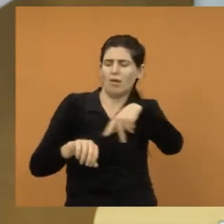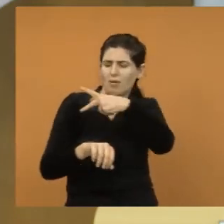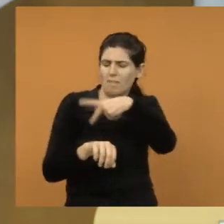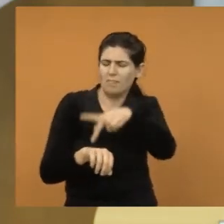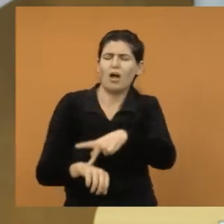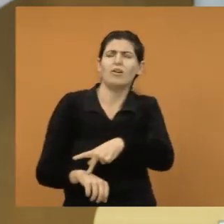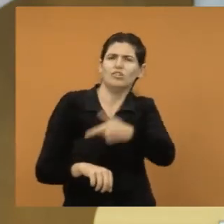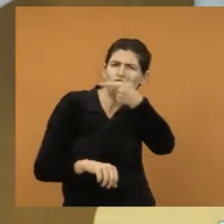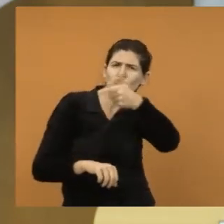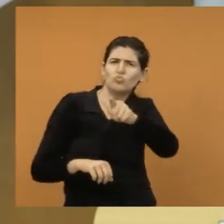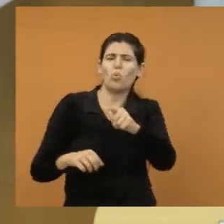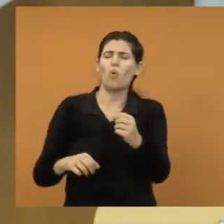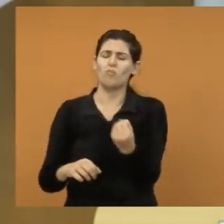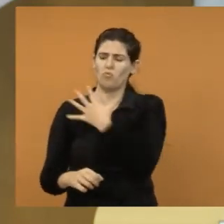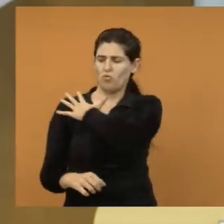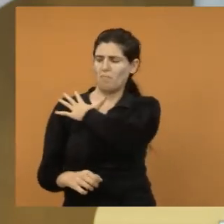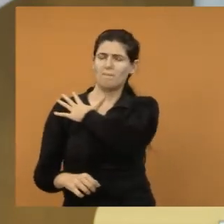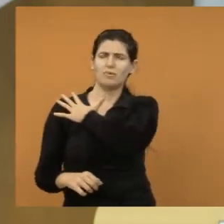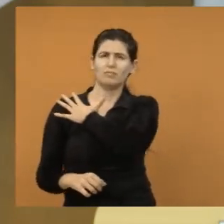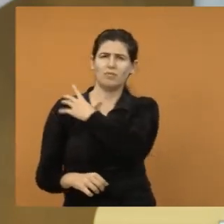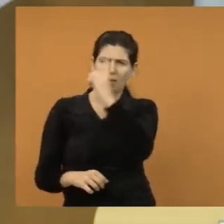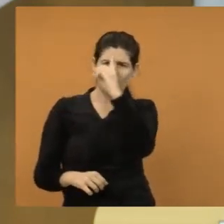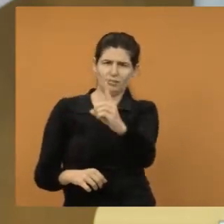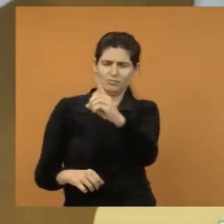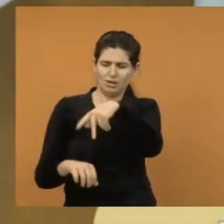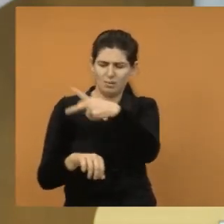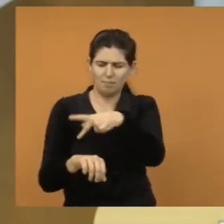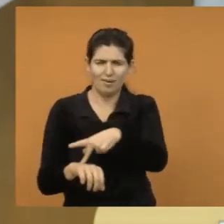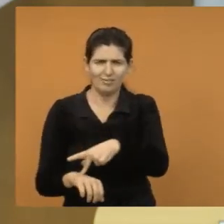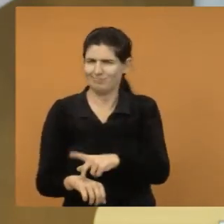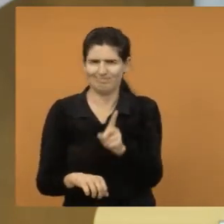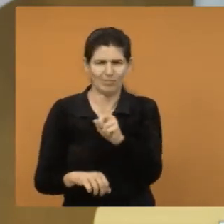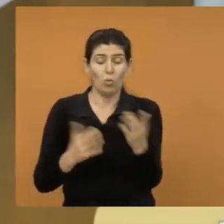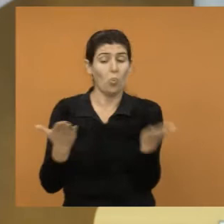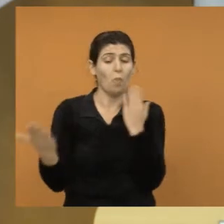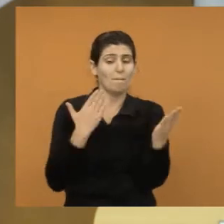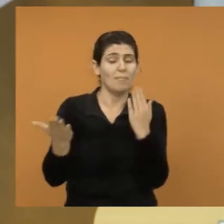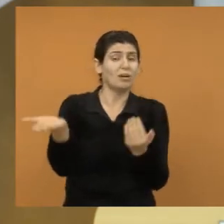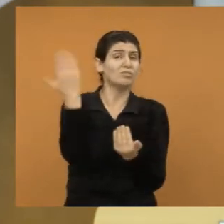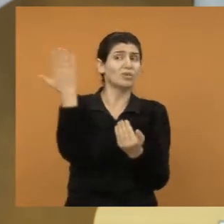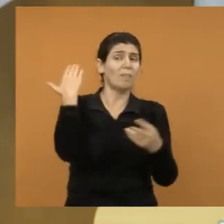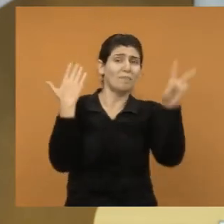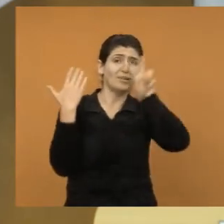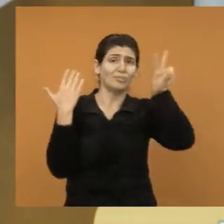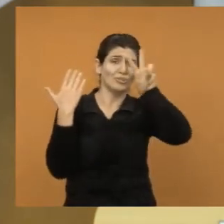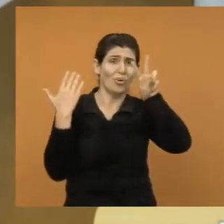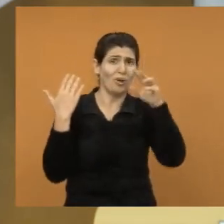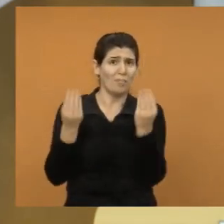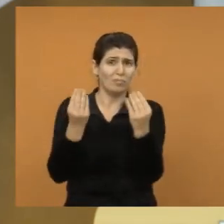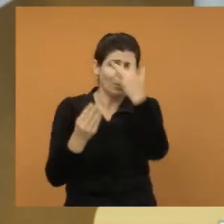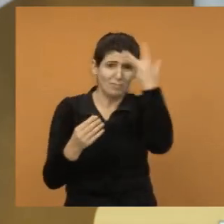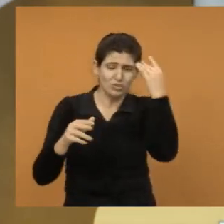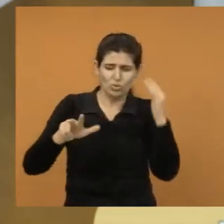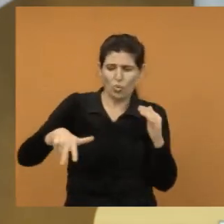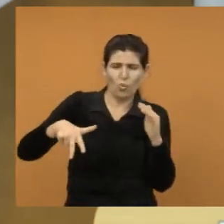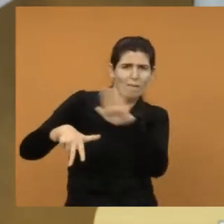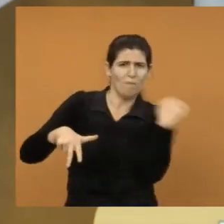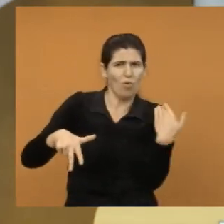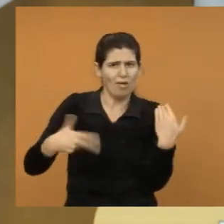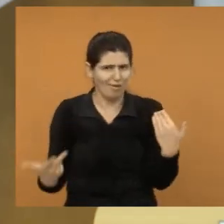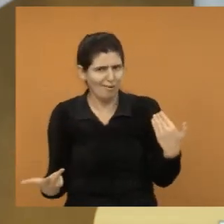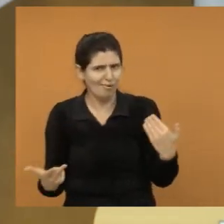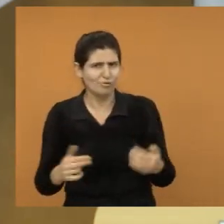país. Porque quando assim o fizeram, não levaram esse país a lugar nenhum, a não ser deixar milhares e milhares de